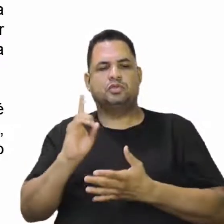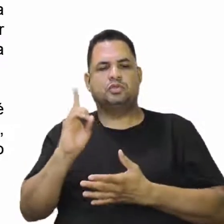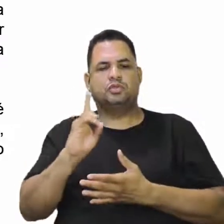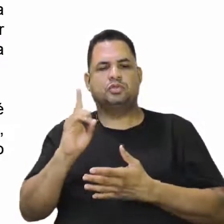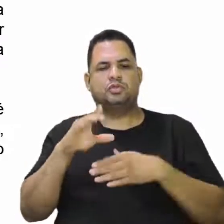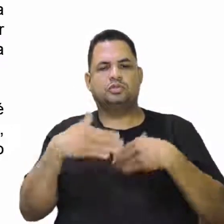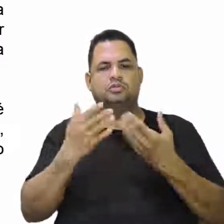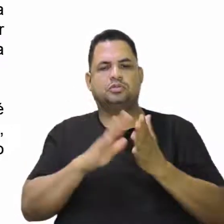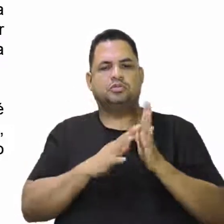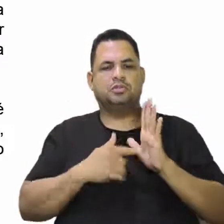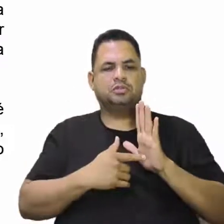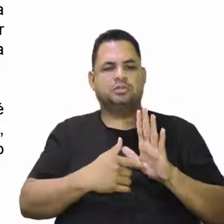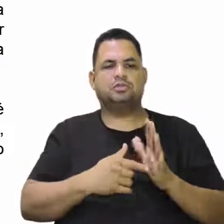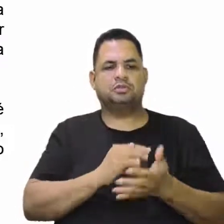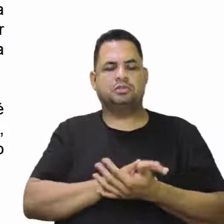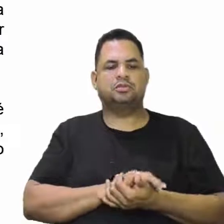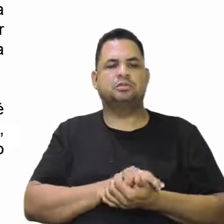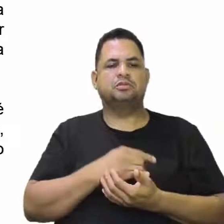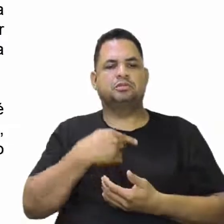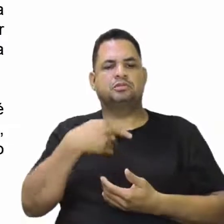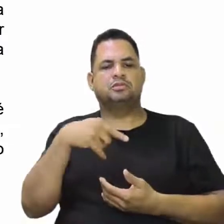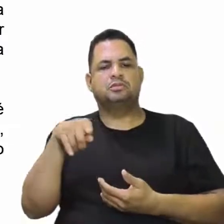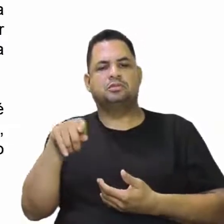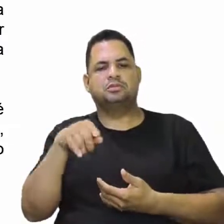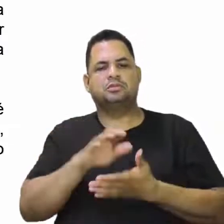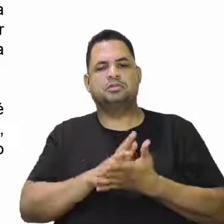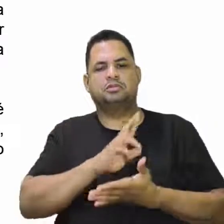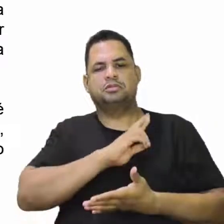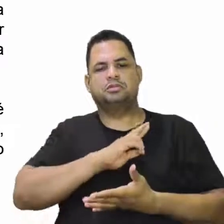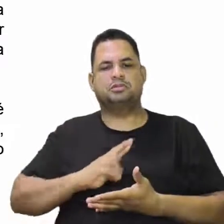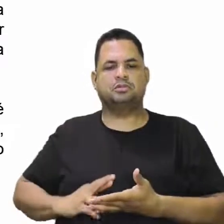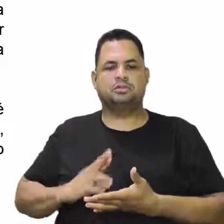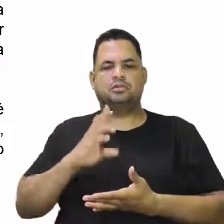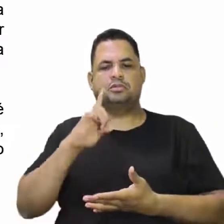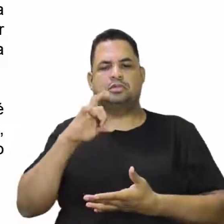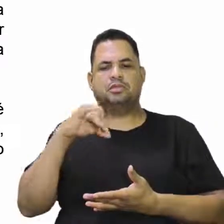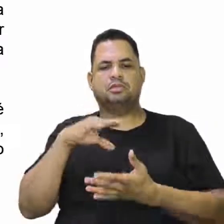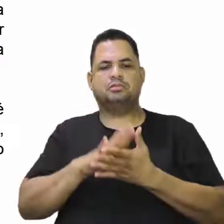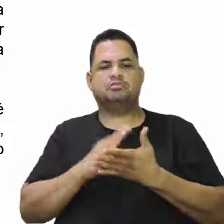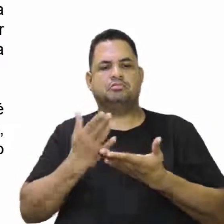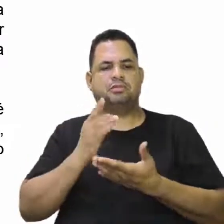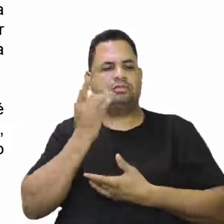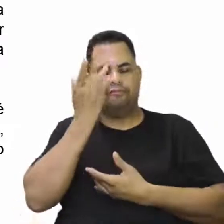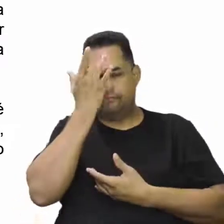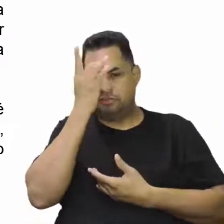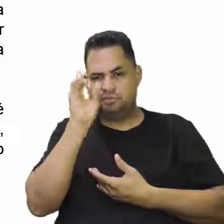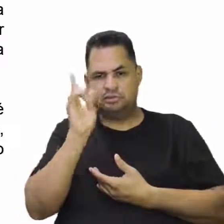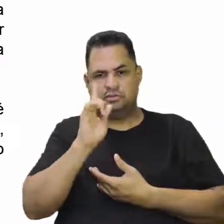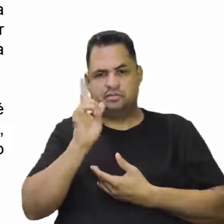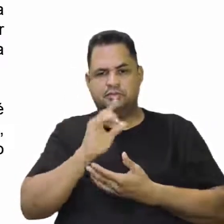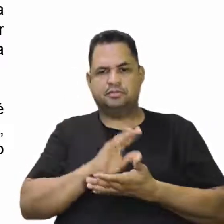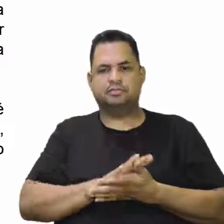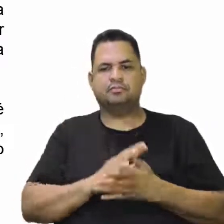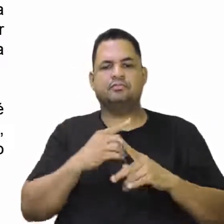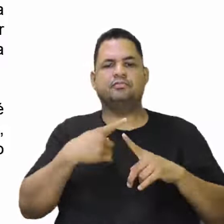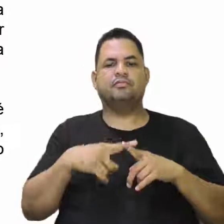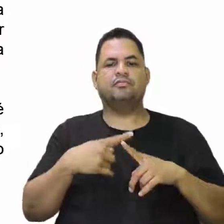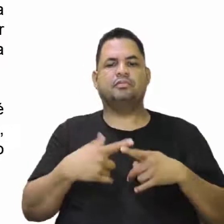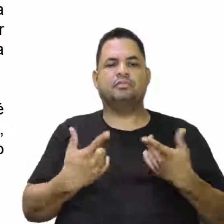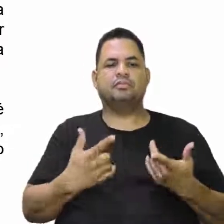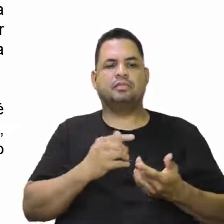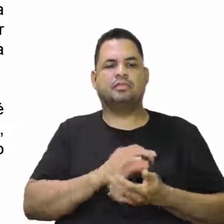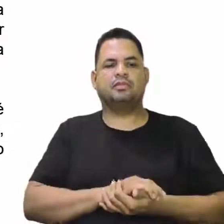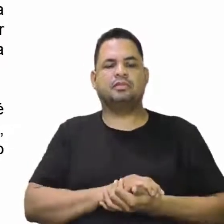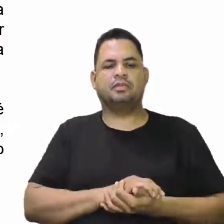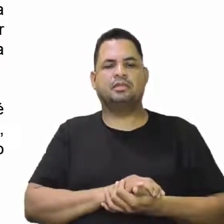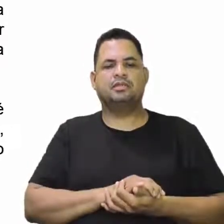mostrar o comprovante. Sai do Brasil com destino à República Dominicana não é uma tarefa muito fácil. Agora, por quê? Porque